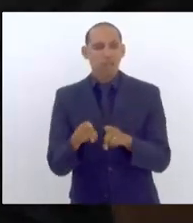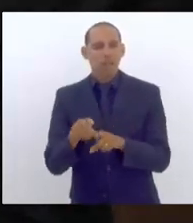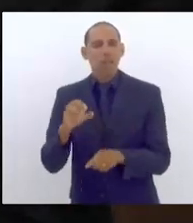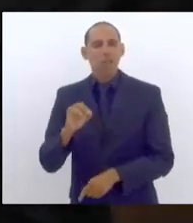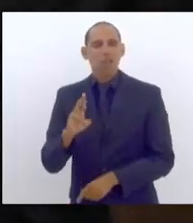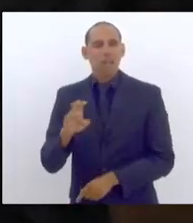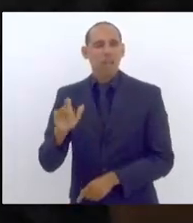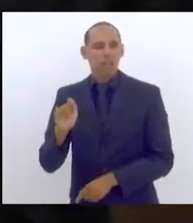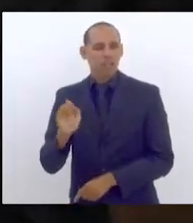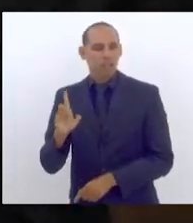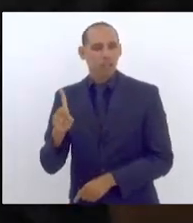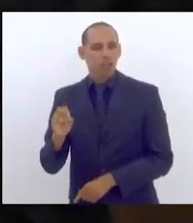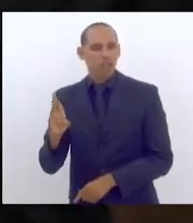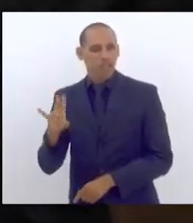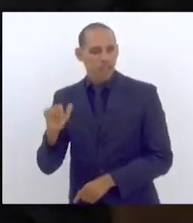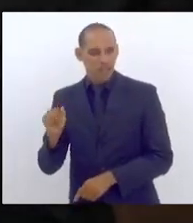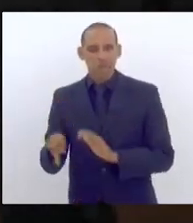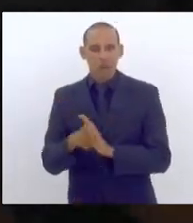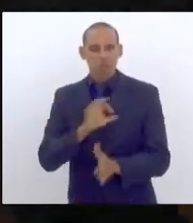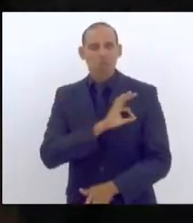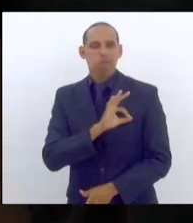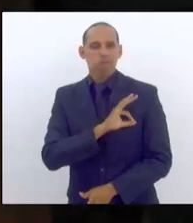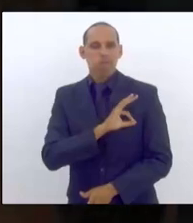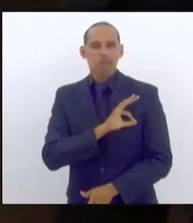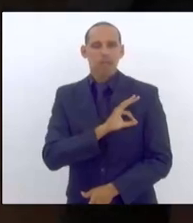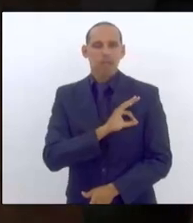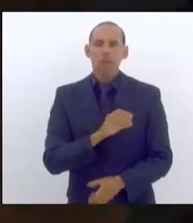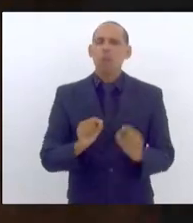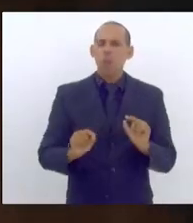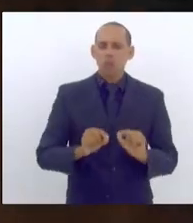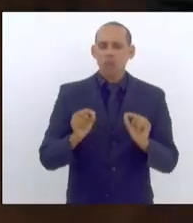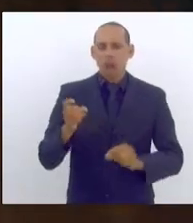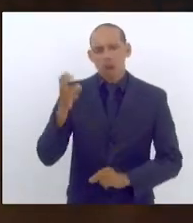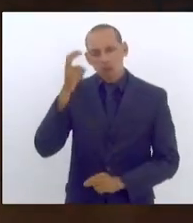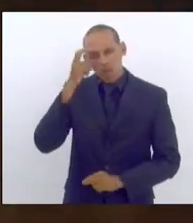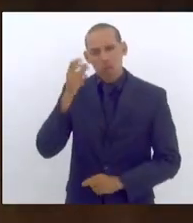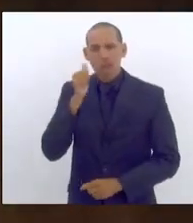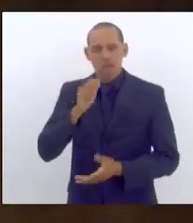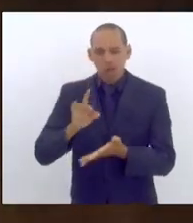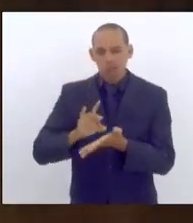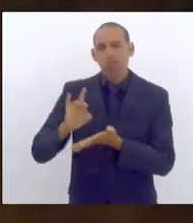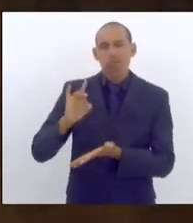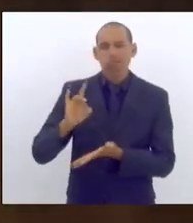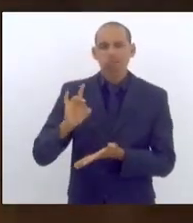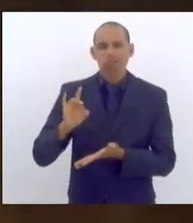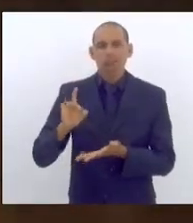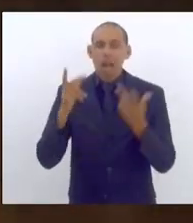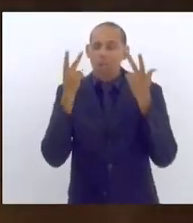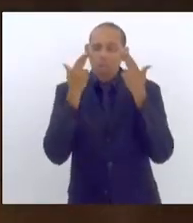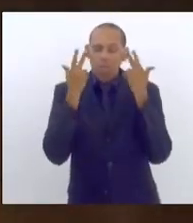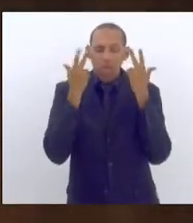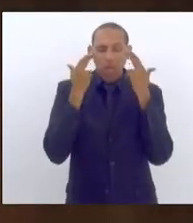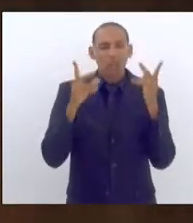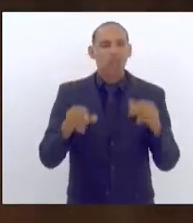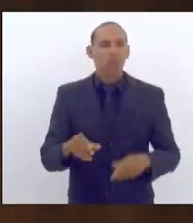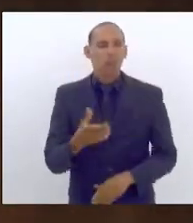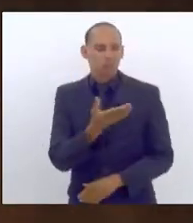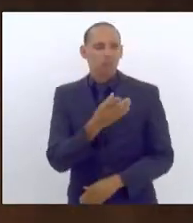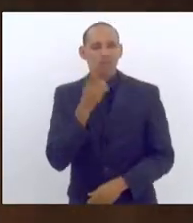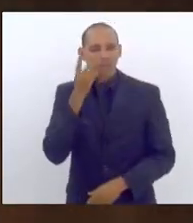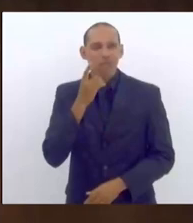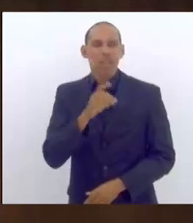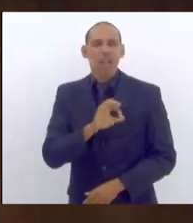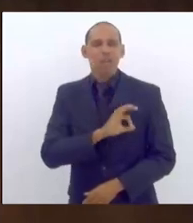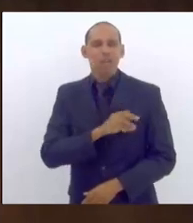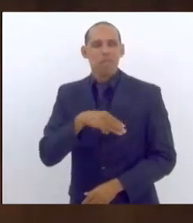que vão na esteira dessa reafirmação de uma cultura misógina que naturaliza, como bem colocou a deputada Marta Rocha,